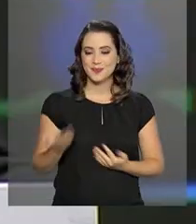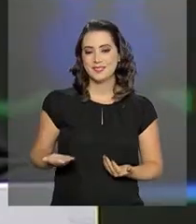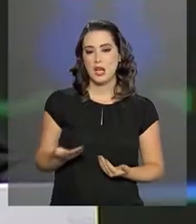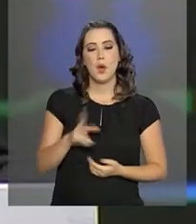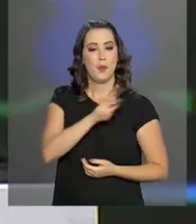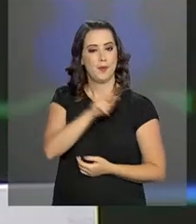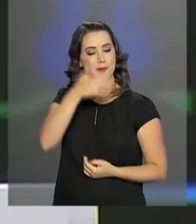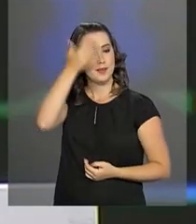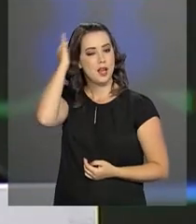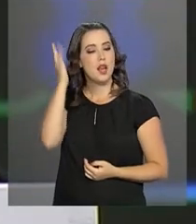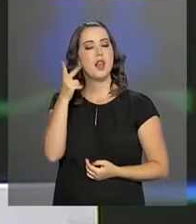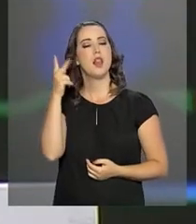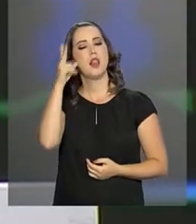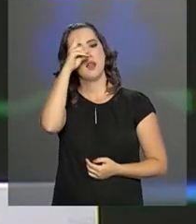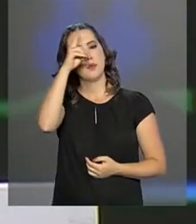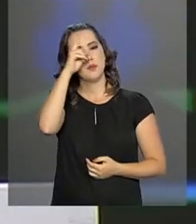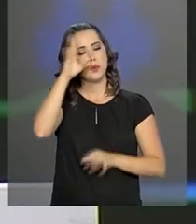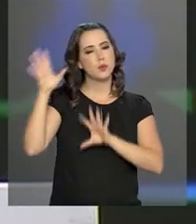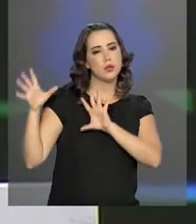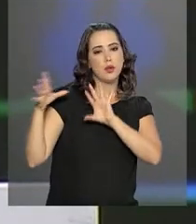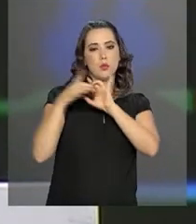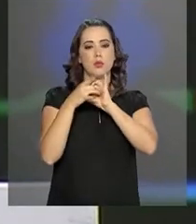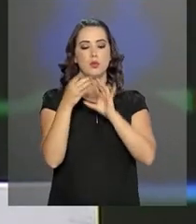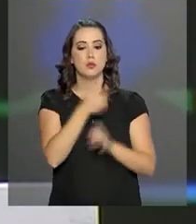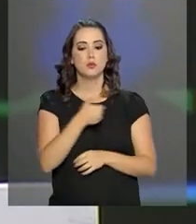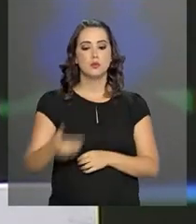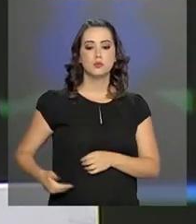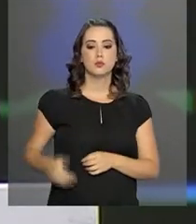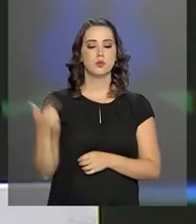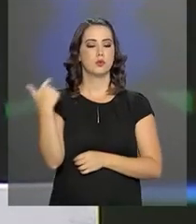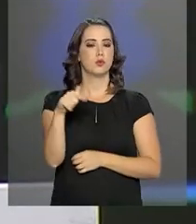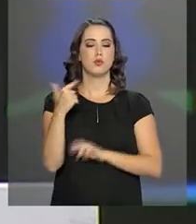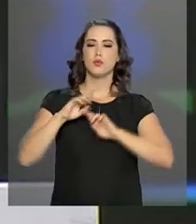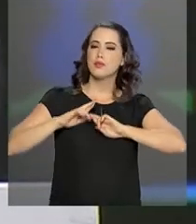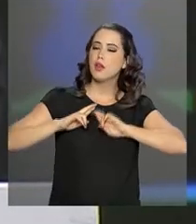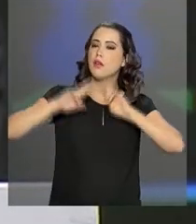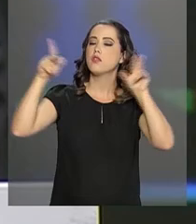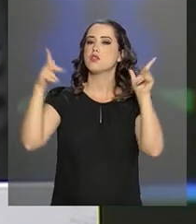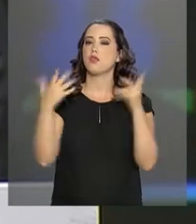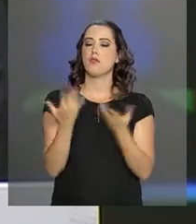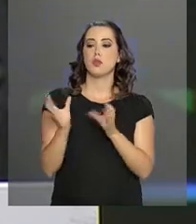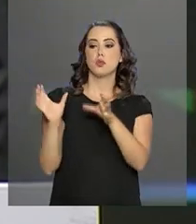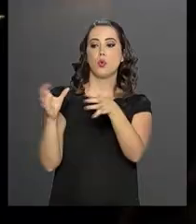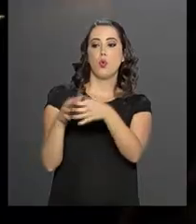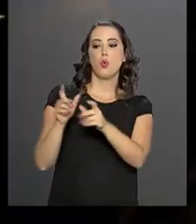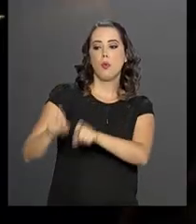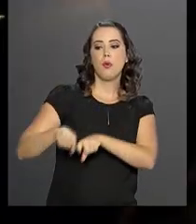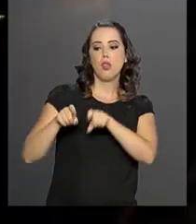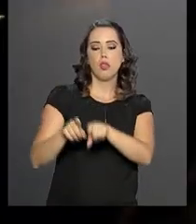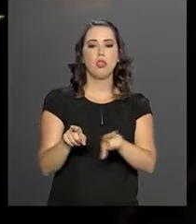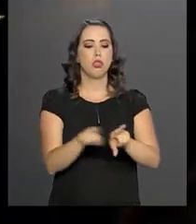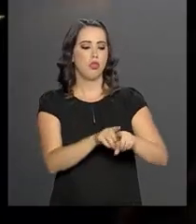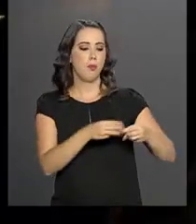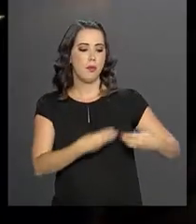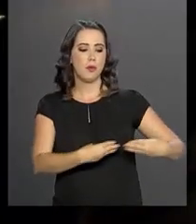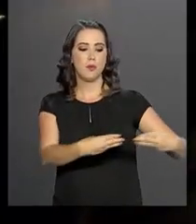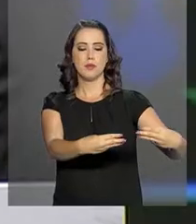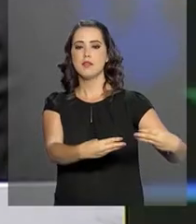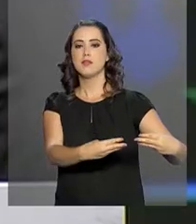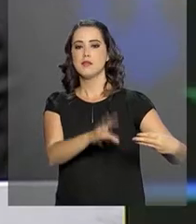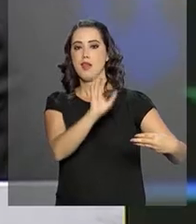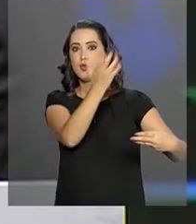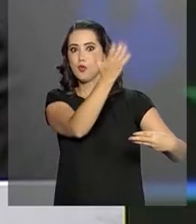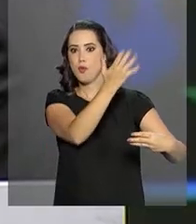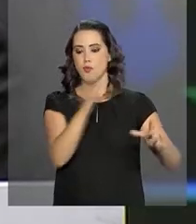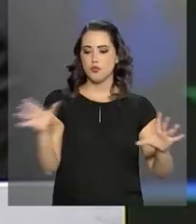Temer lembrou da grande união de seu governo, onde não houve divergência nem entre o agronegócio e o Ministério do Meio Ambiente.